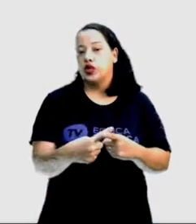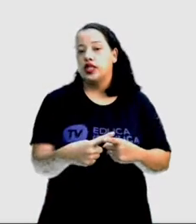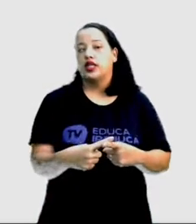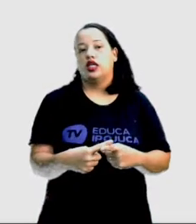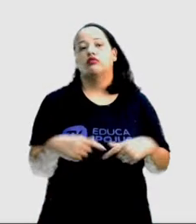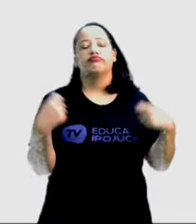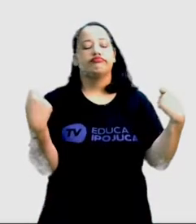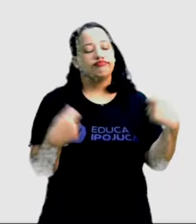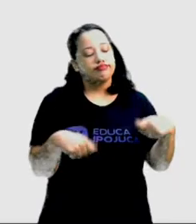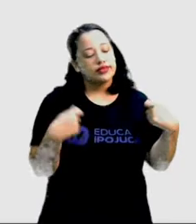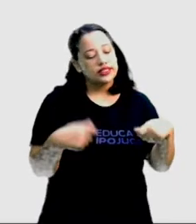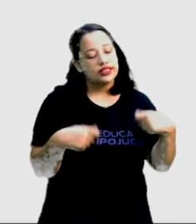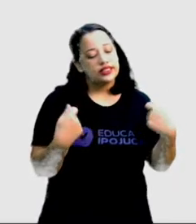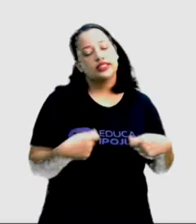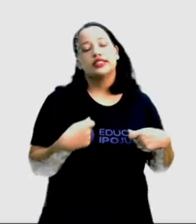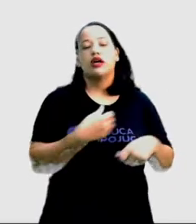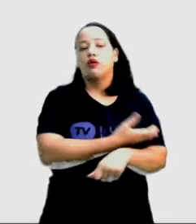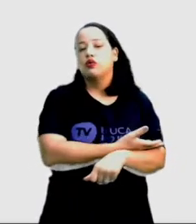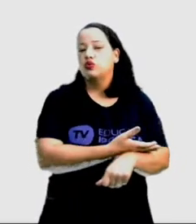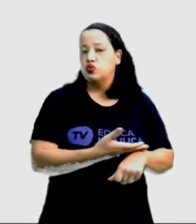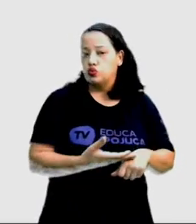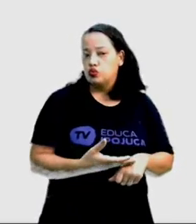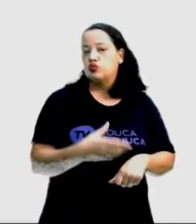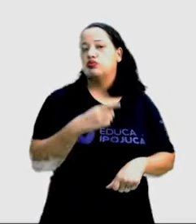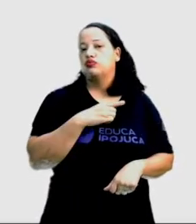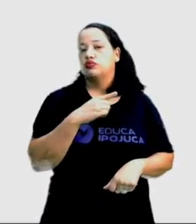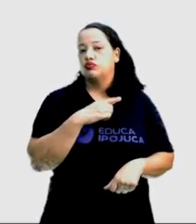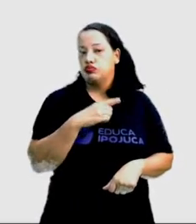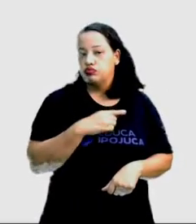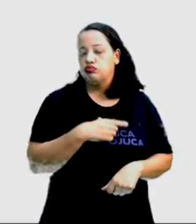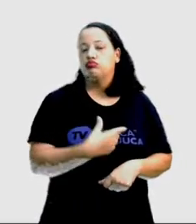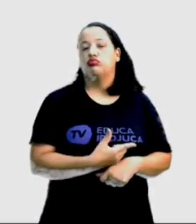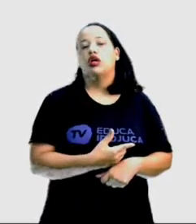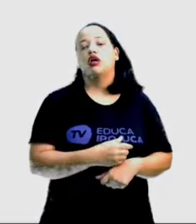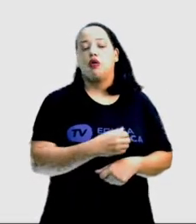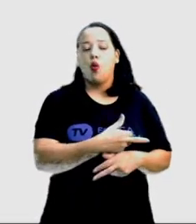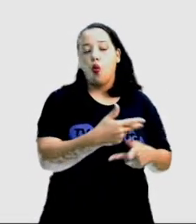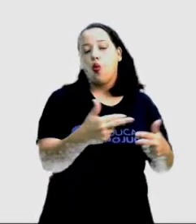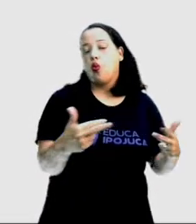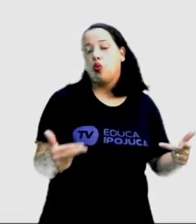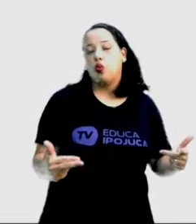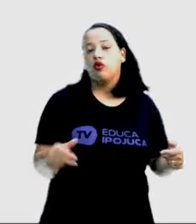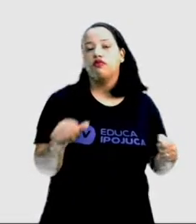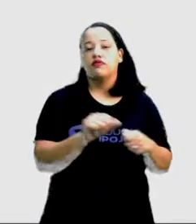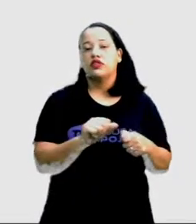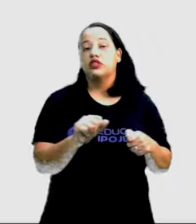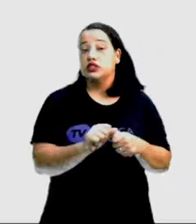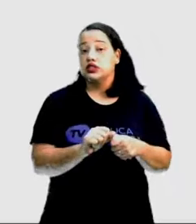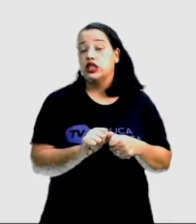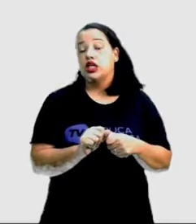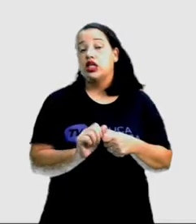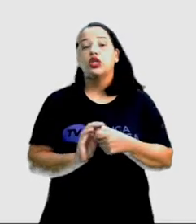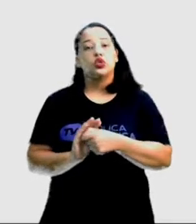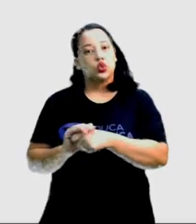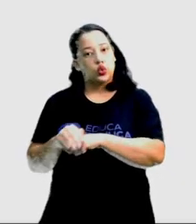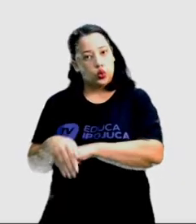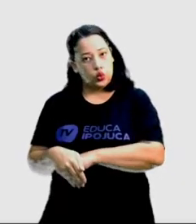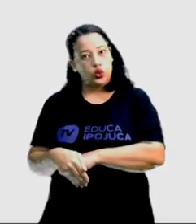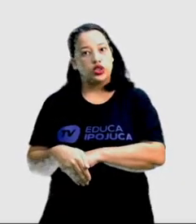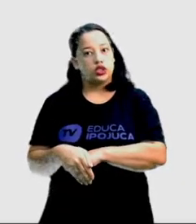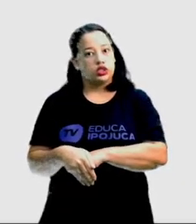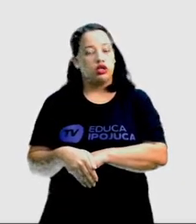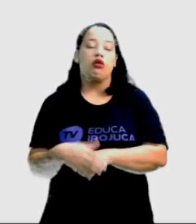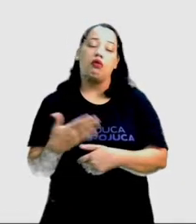algumas necessidades e hábitos, existem atividades que são realizadas à noite ou nos